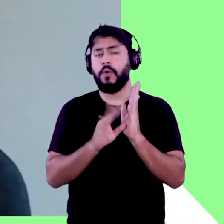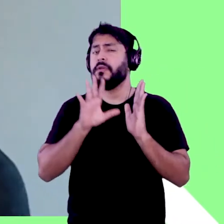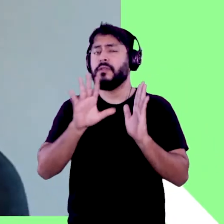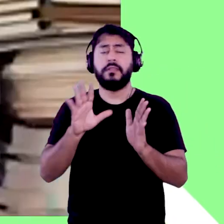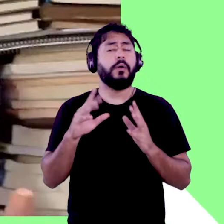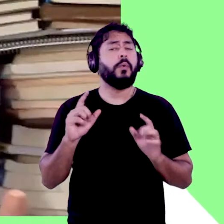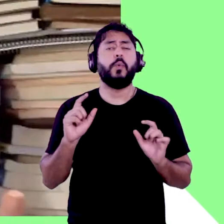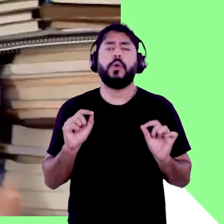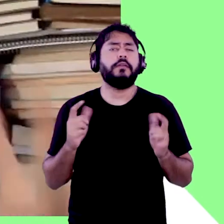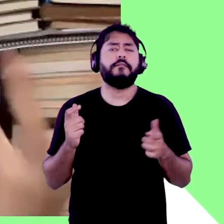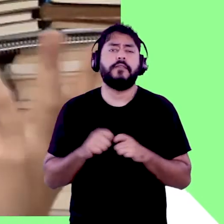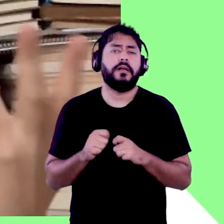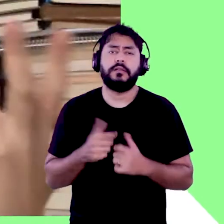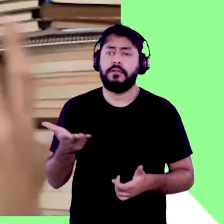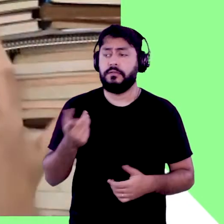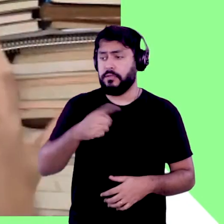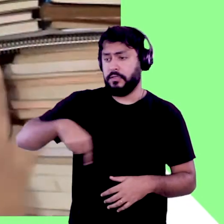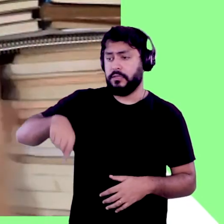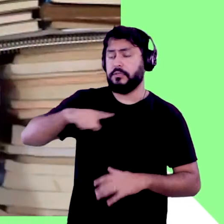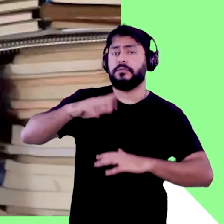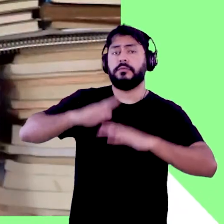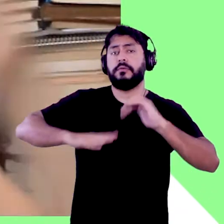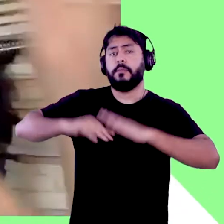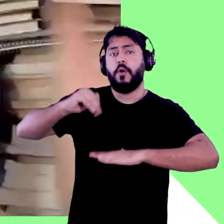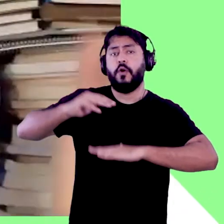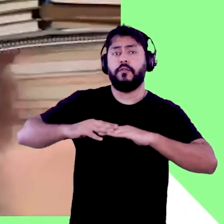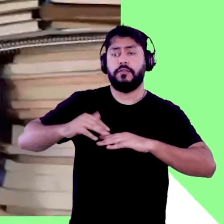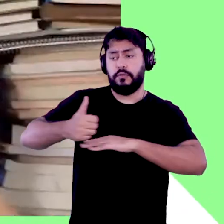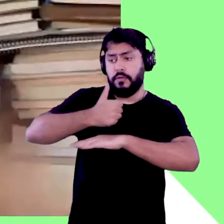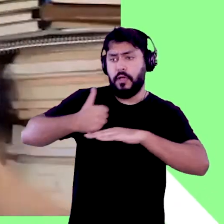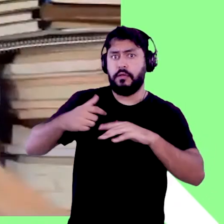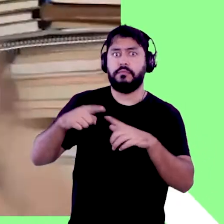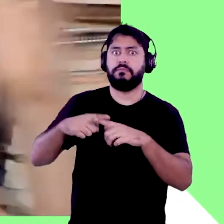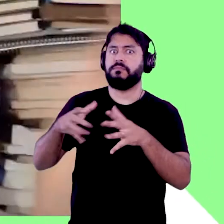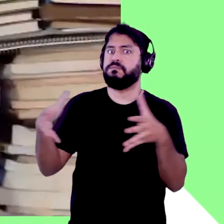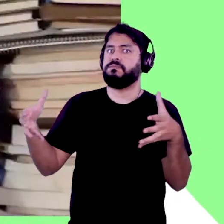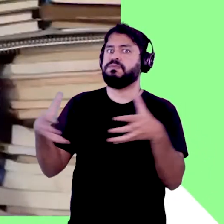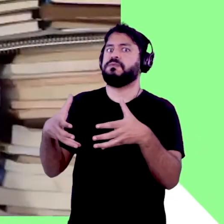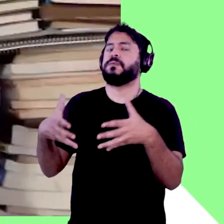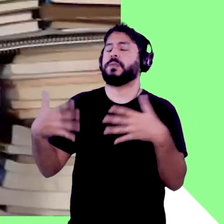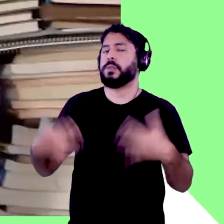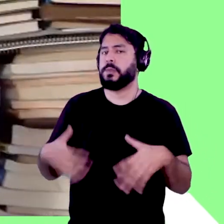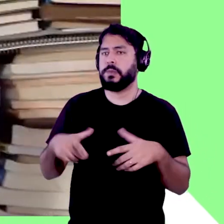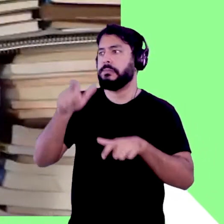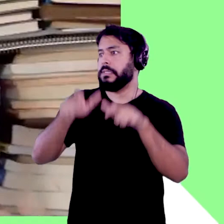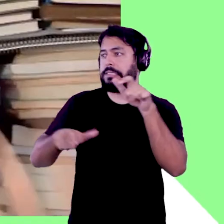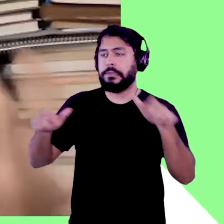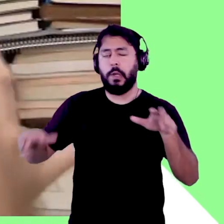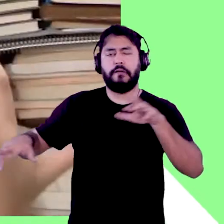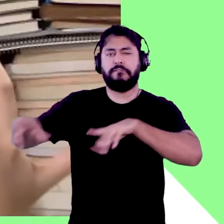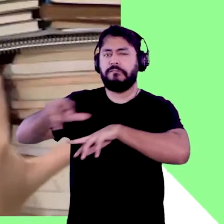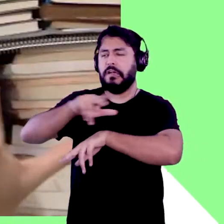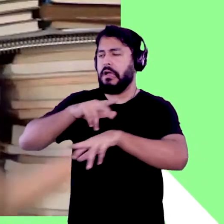para esses profissionais que é um time enorme, né? São várias pessoas envolvidas,